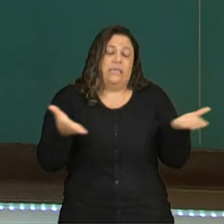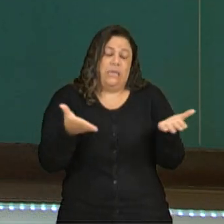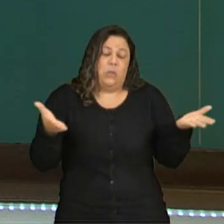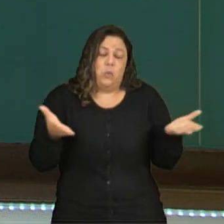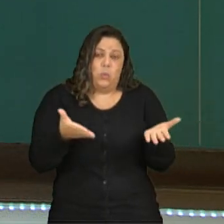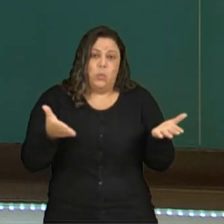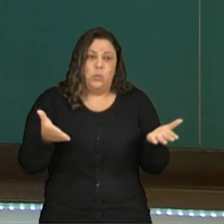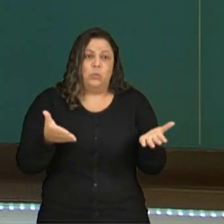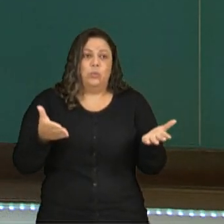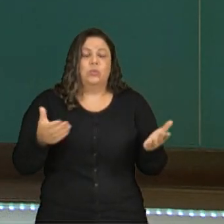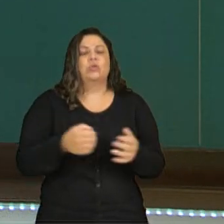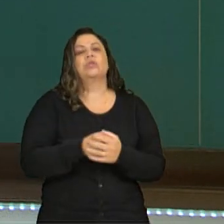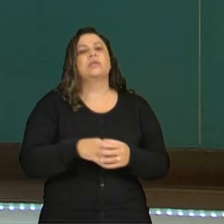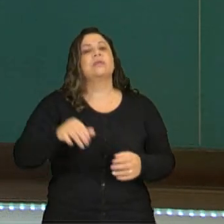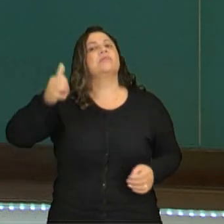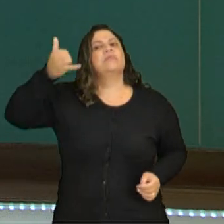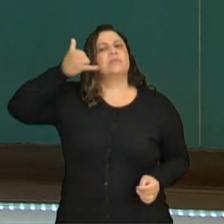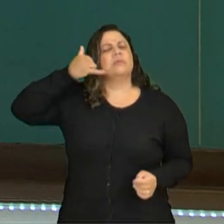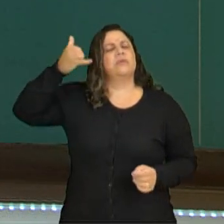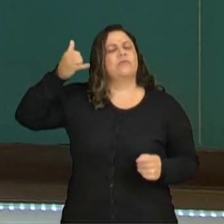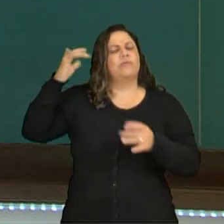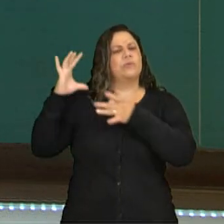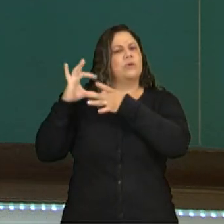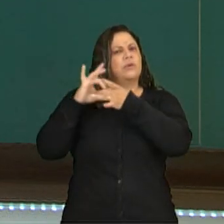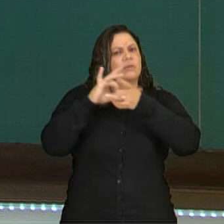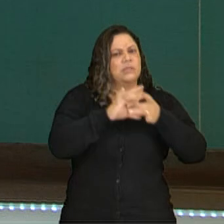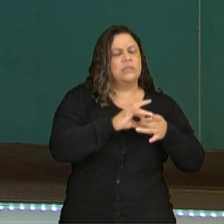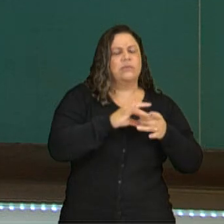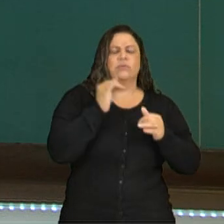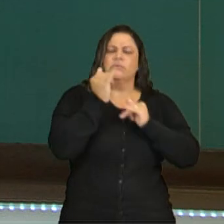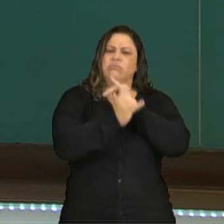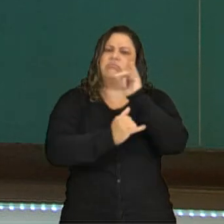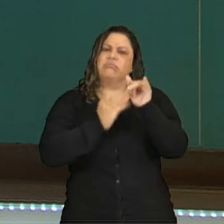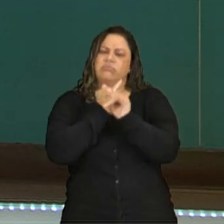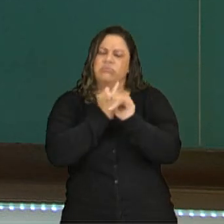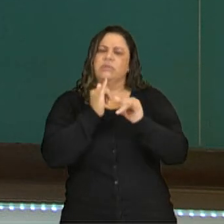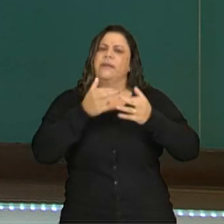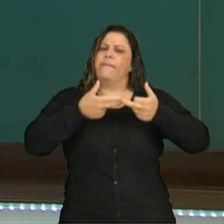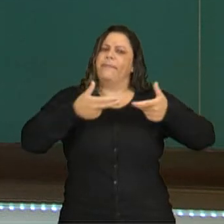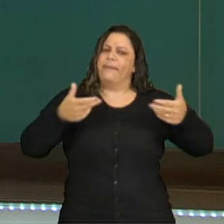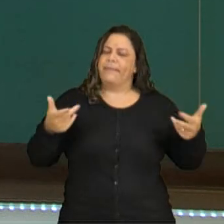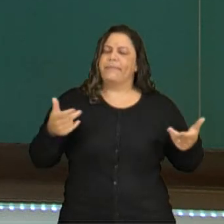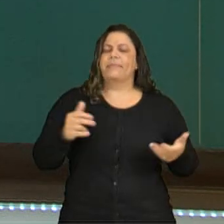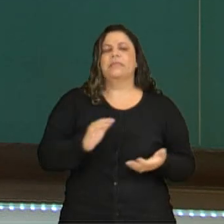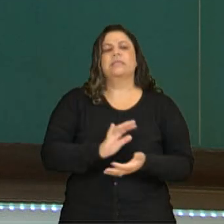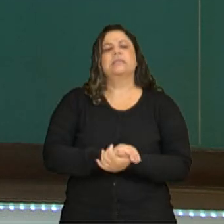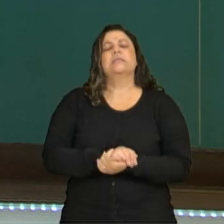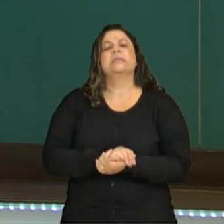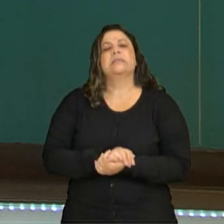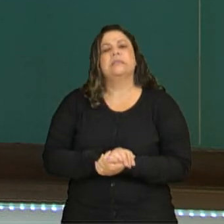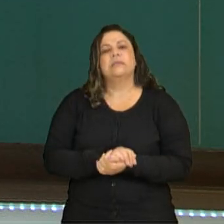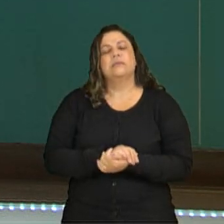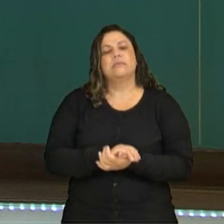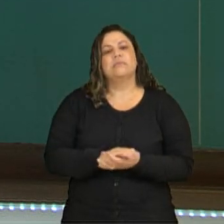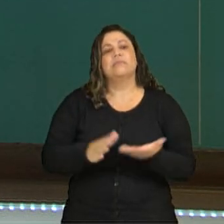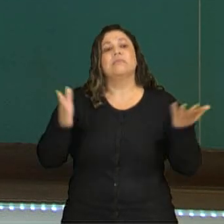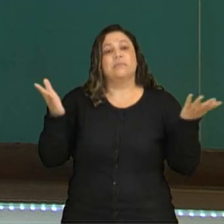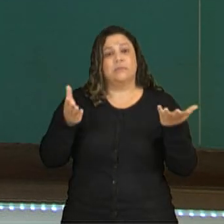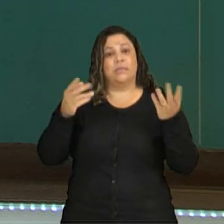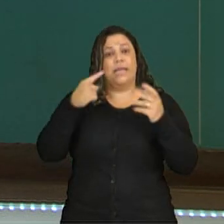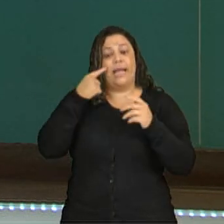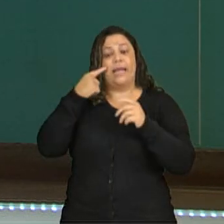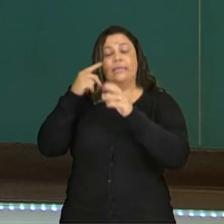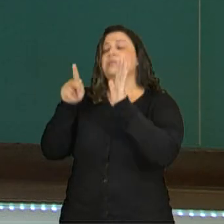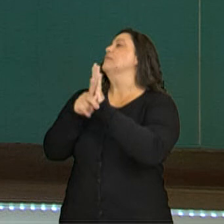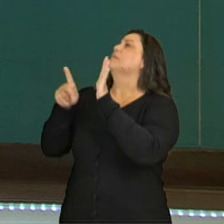nossos telefones já terem conexão via internet, né, com banda larga e tudo mais, esse